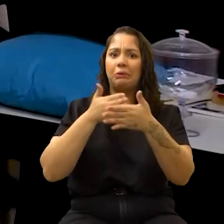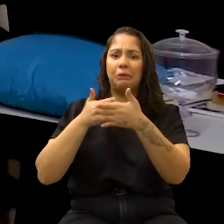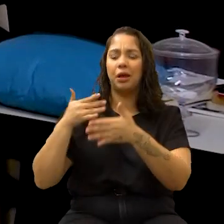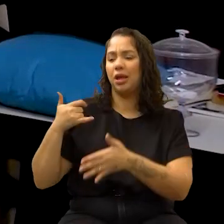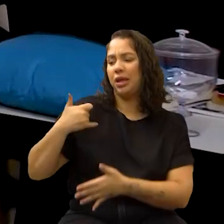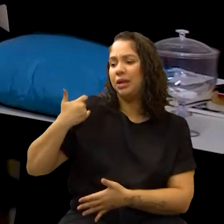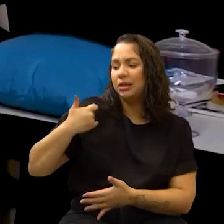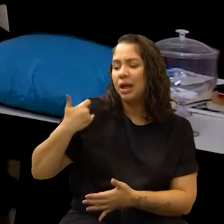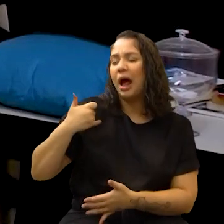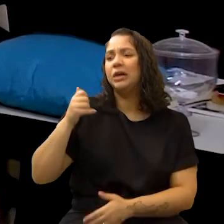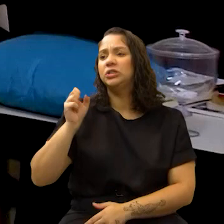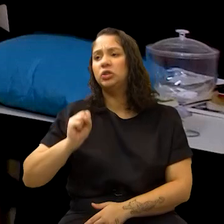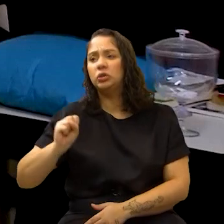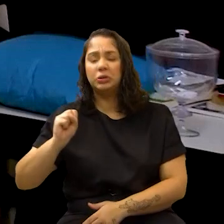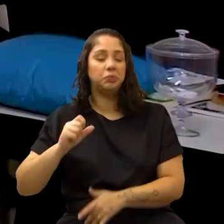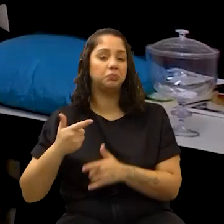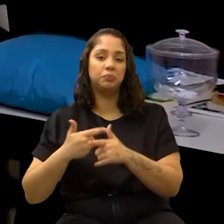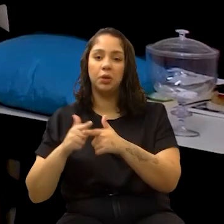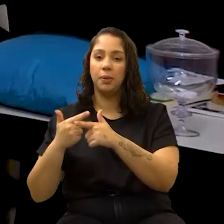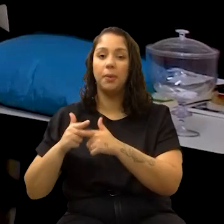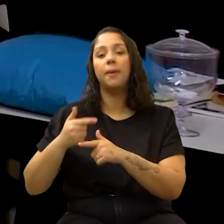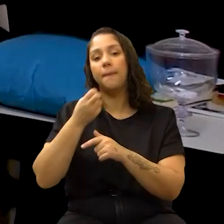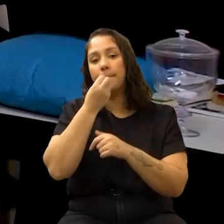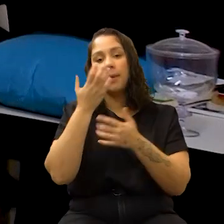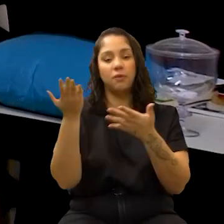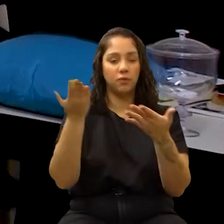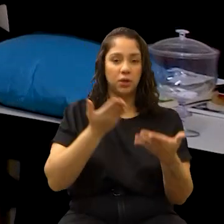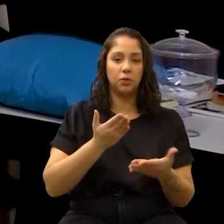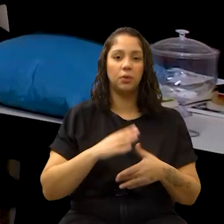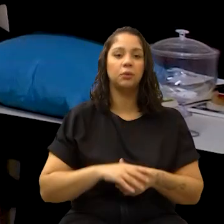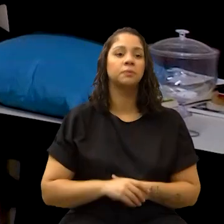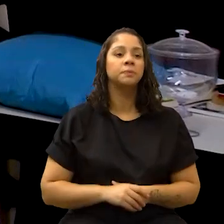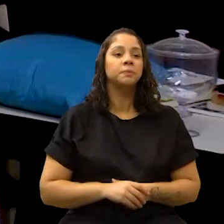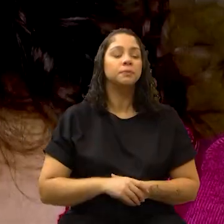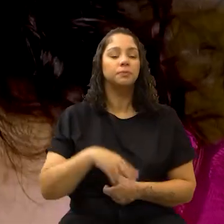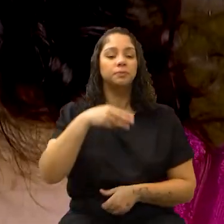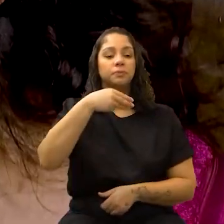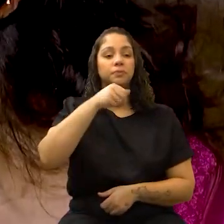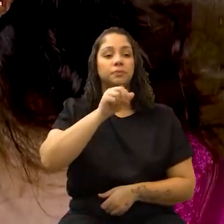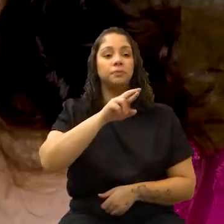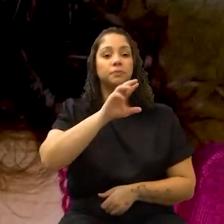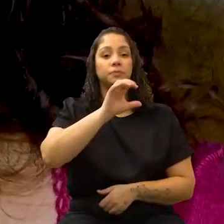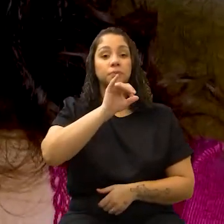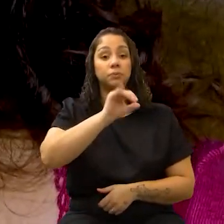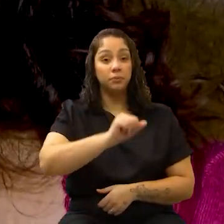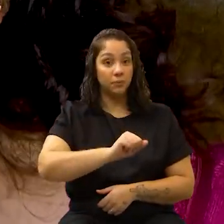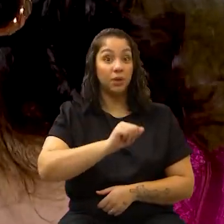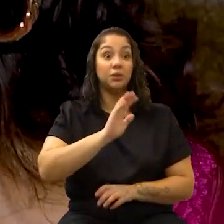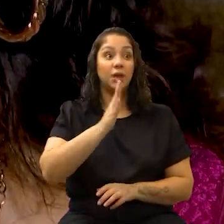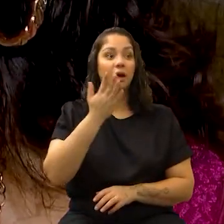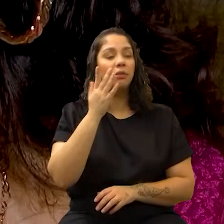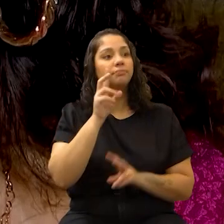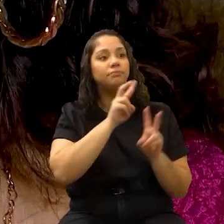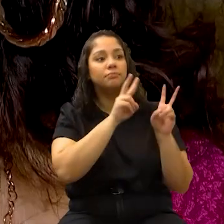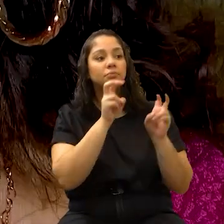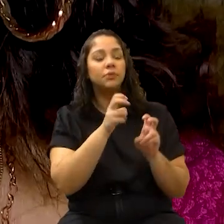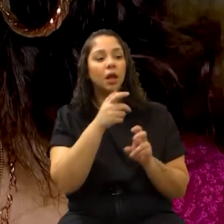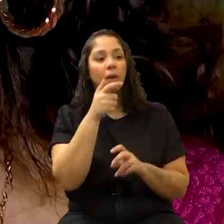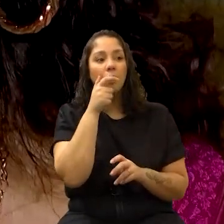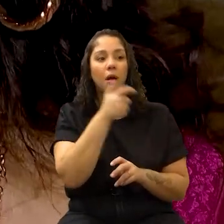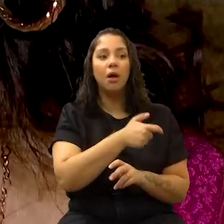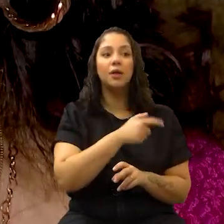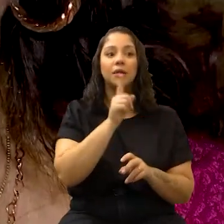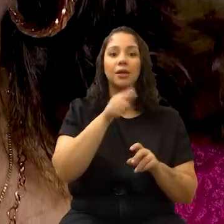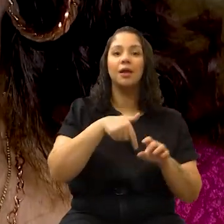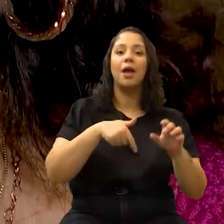né, empecilho por idade, por questão de ser solteiro. Vai ser muito bem-vindos. A Márcia Cristina ouviu falar sobre o